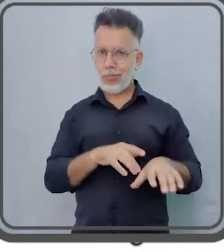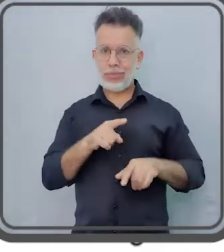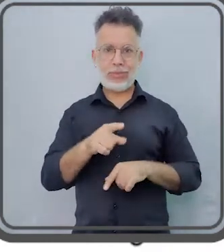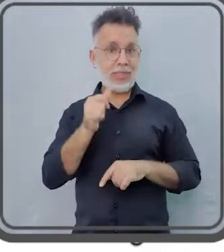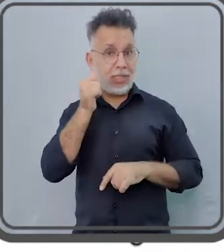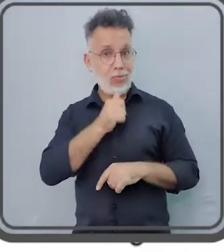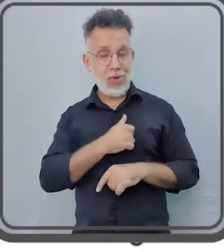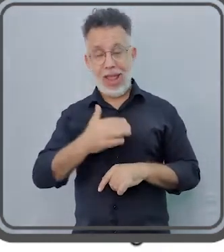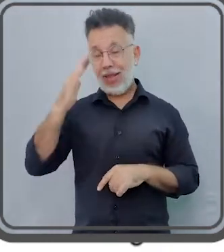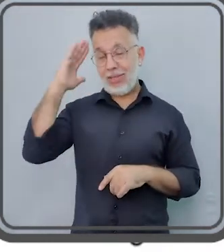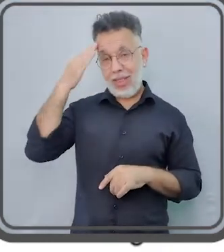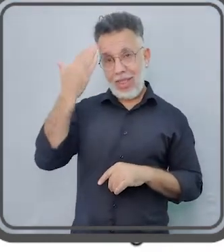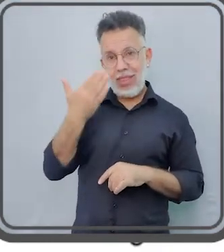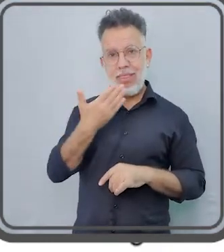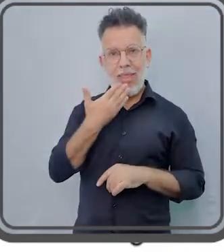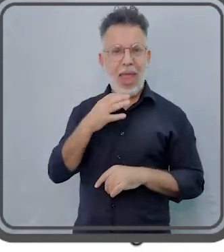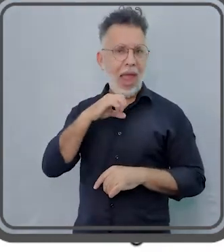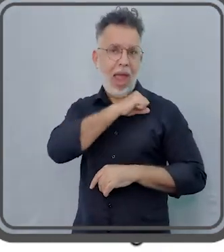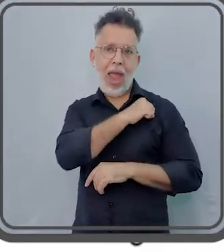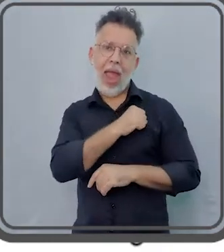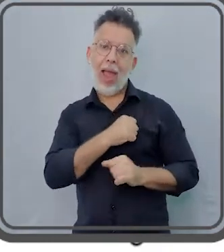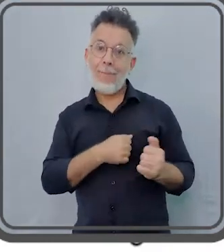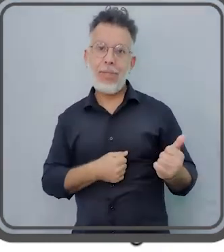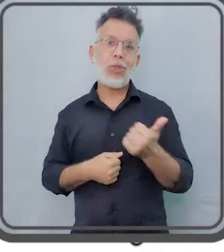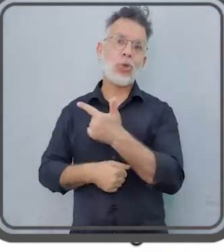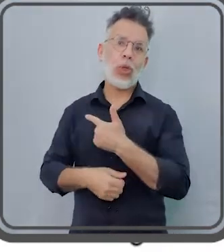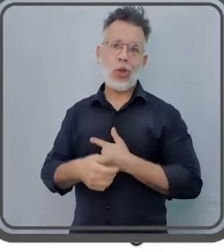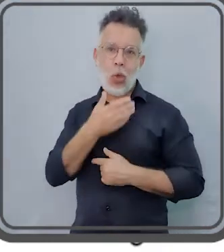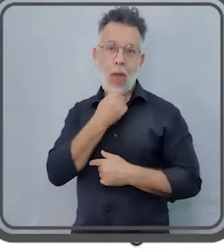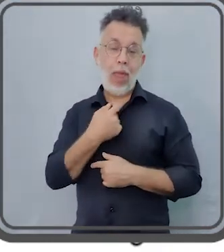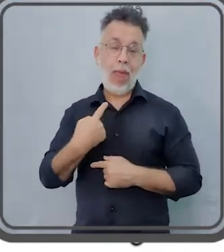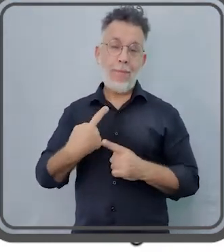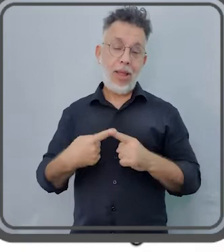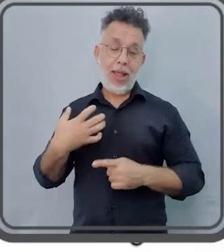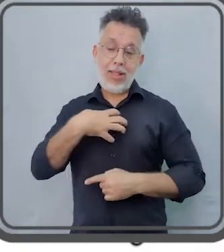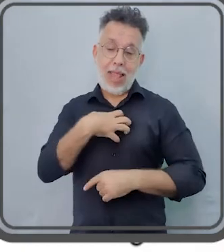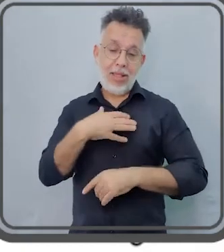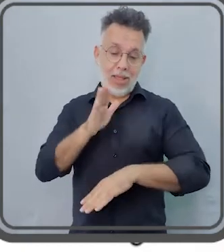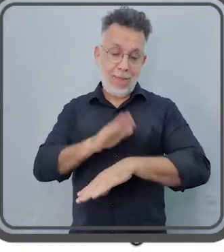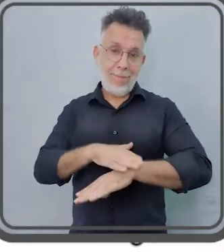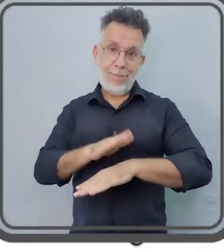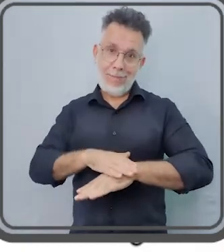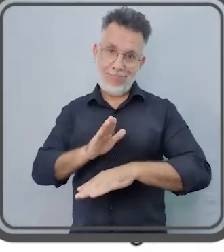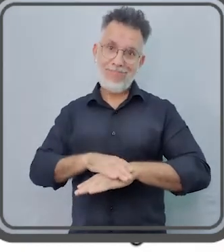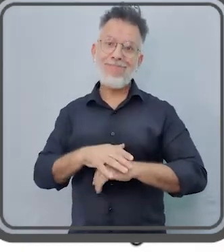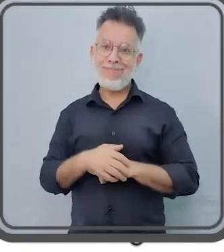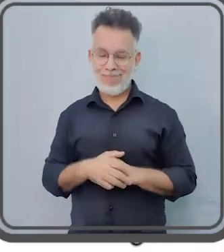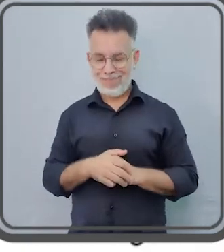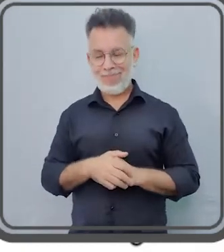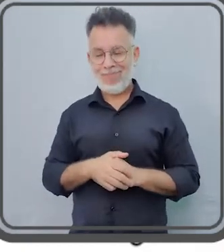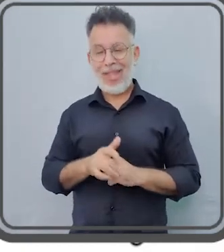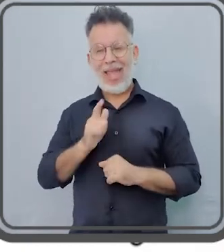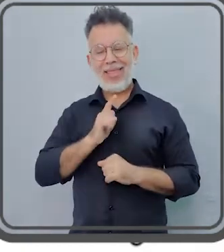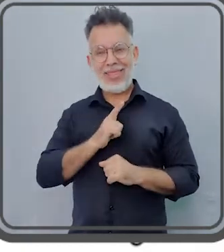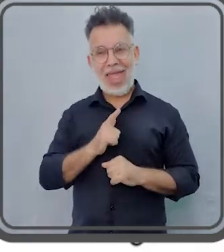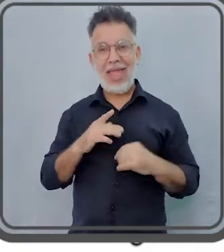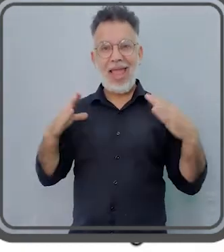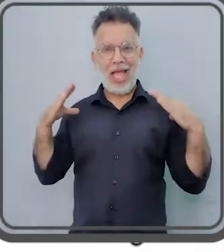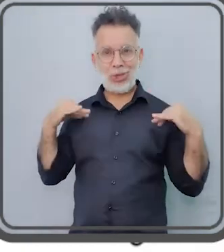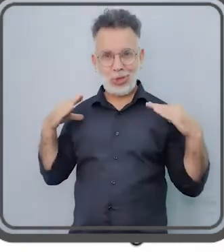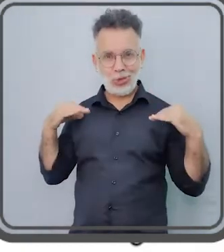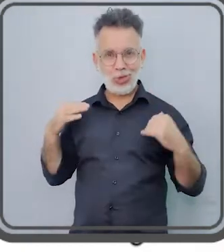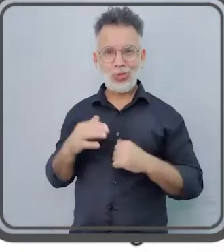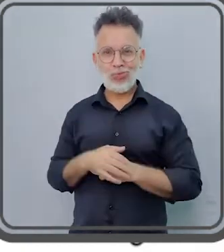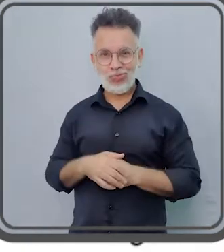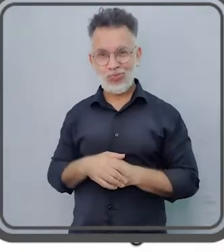maneira muito rápida do que a gente estava falando, porque sentem na pele. A gente tem anjos que são pais